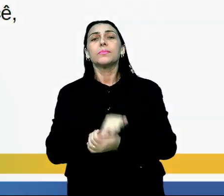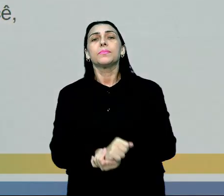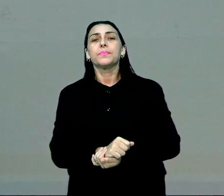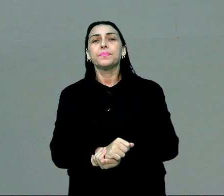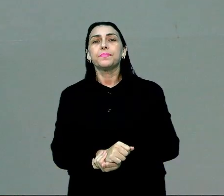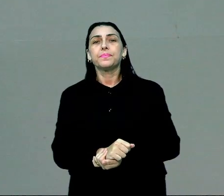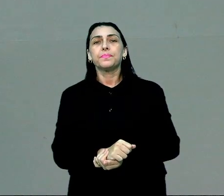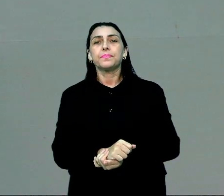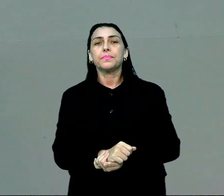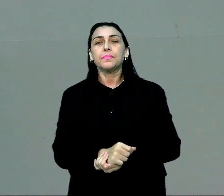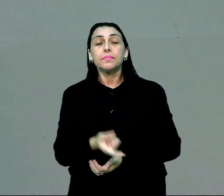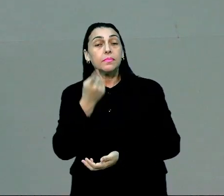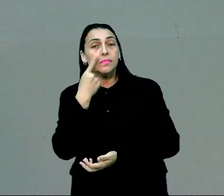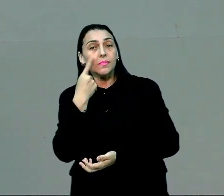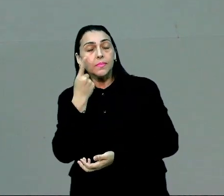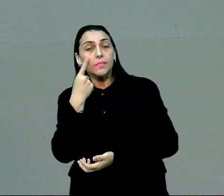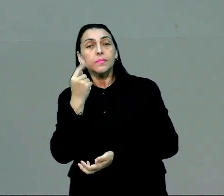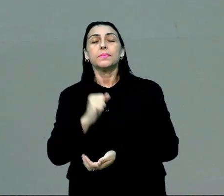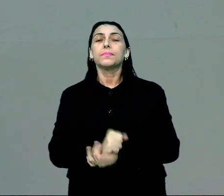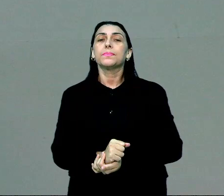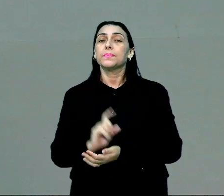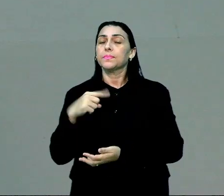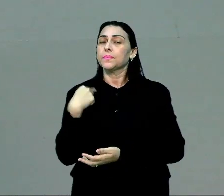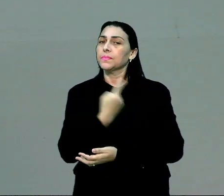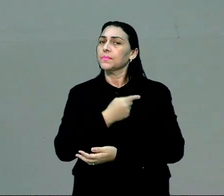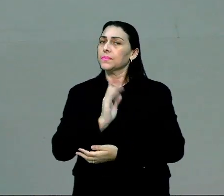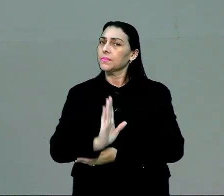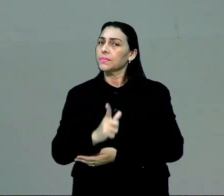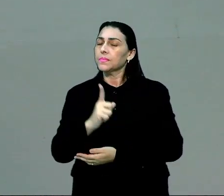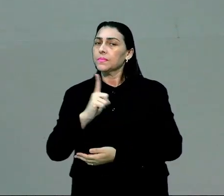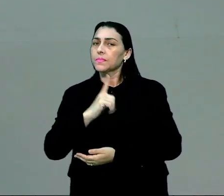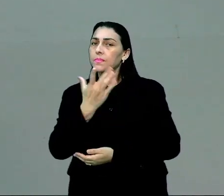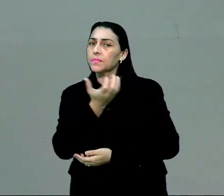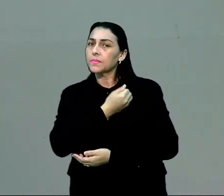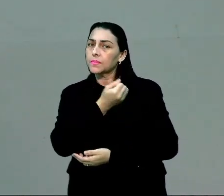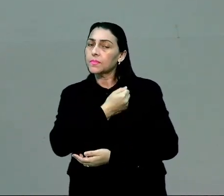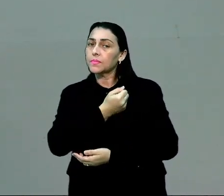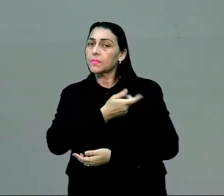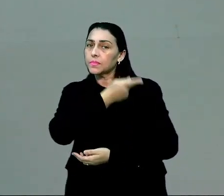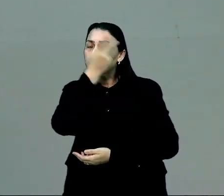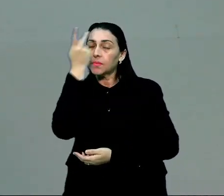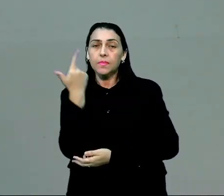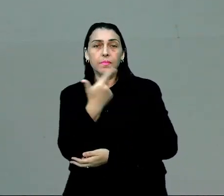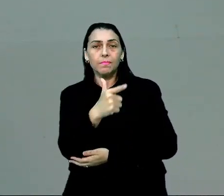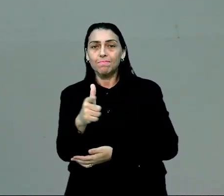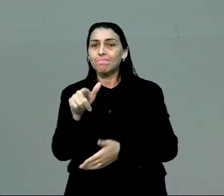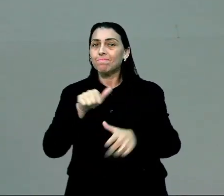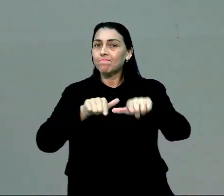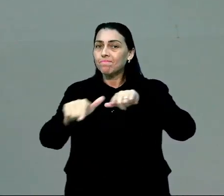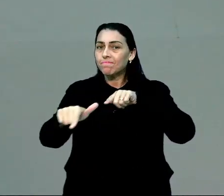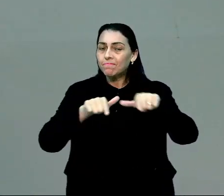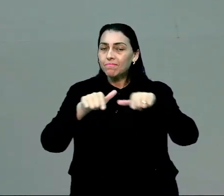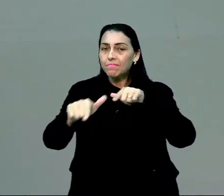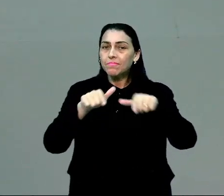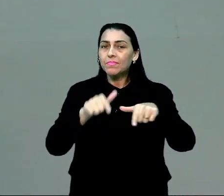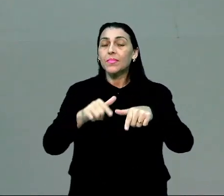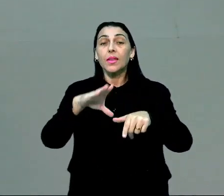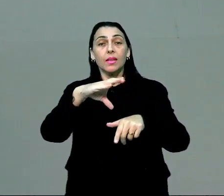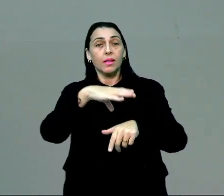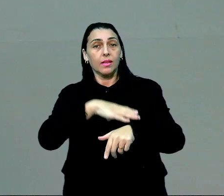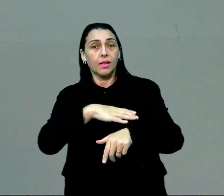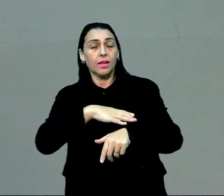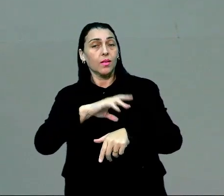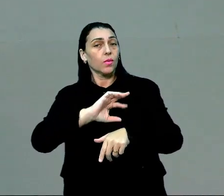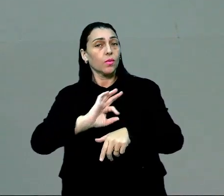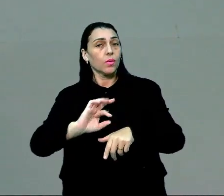trabalho. Observe que nós já temos um número muito alto de pessoas desempregadas. Então, assim, a cidade ela